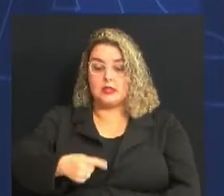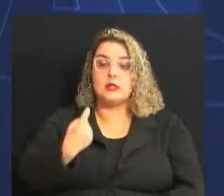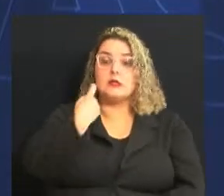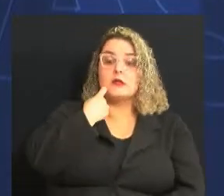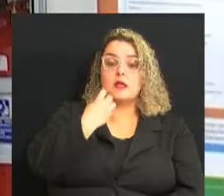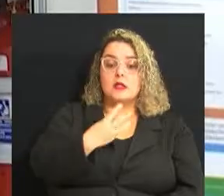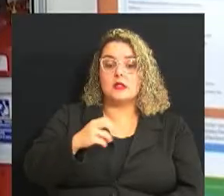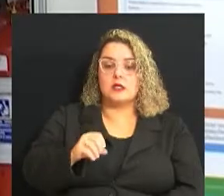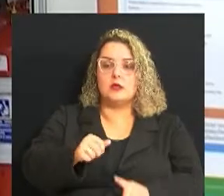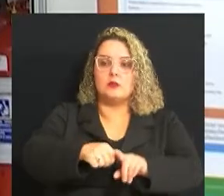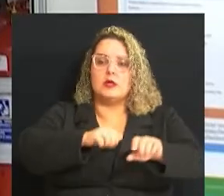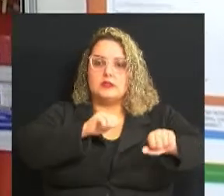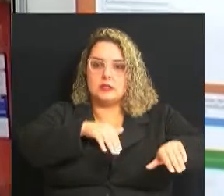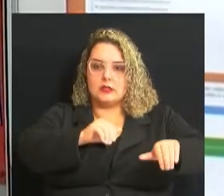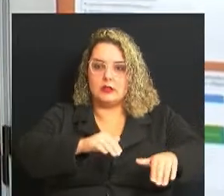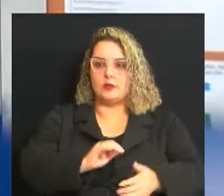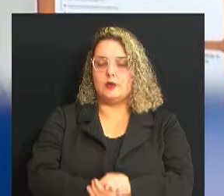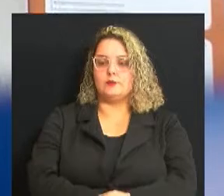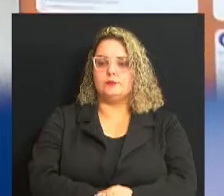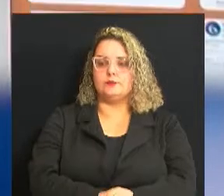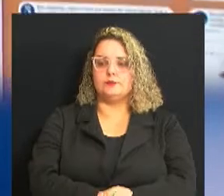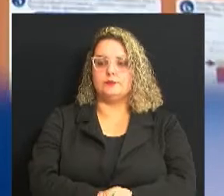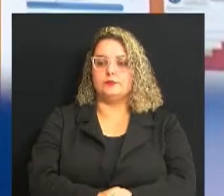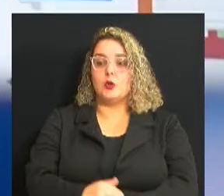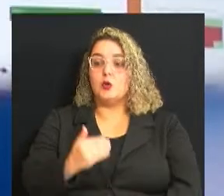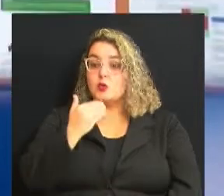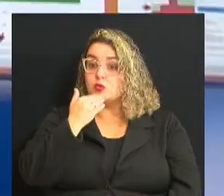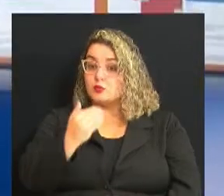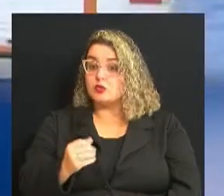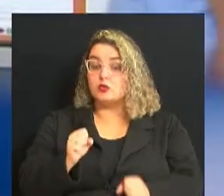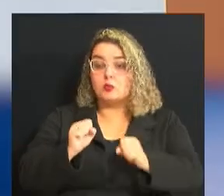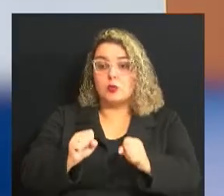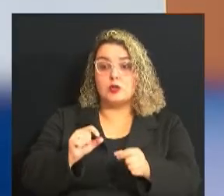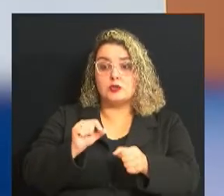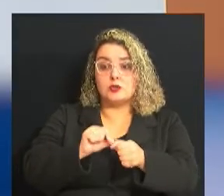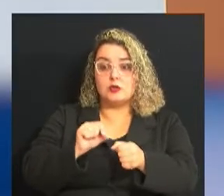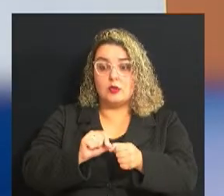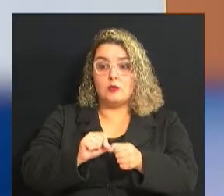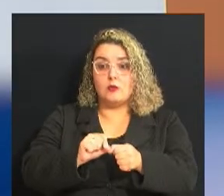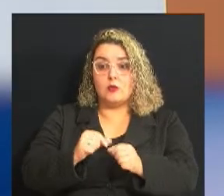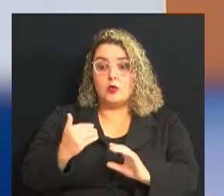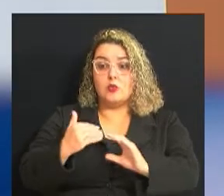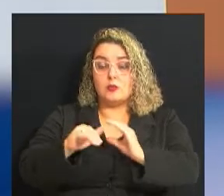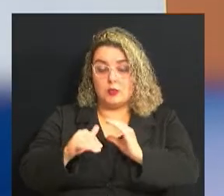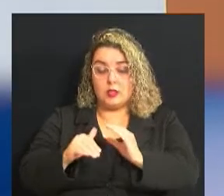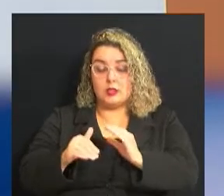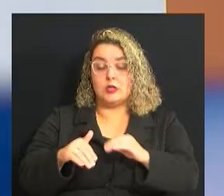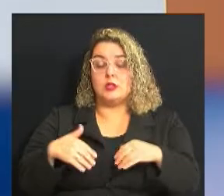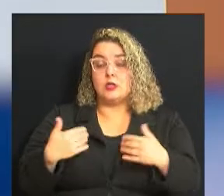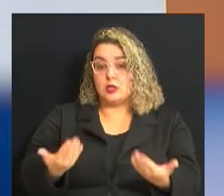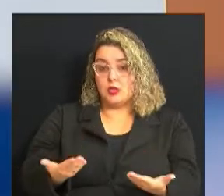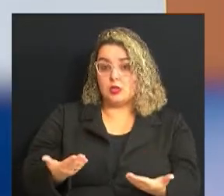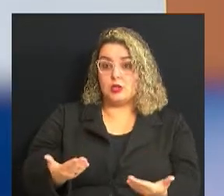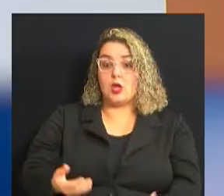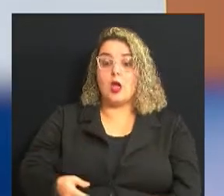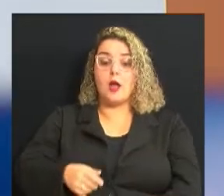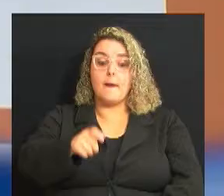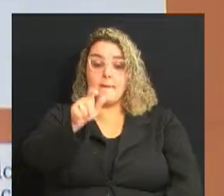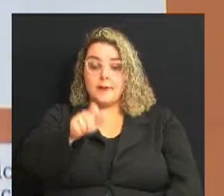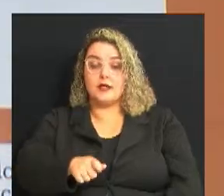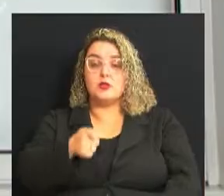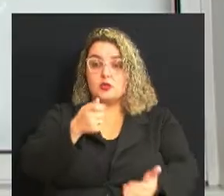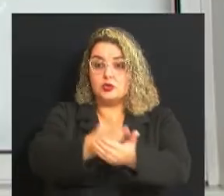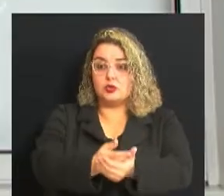setembro. Os pedidos podem ser feitos por e-mail desde que o contribuinte esteja cadastrado no Portal